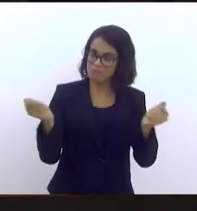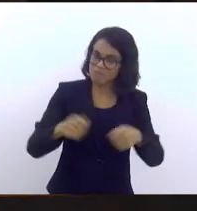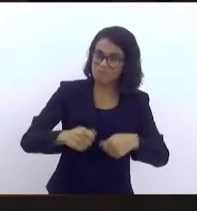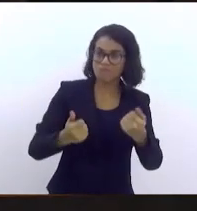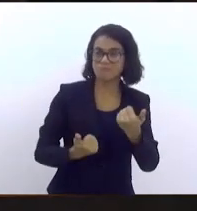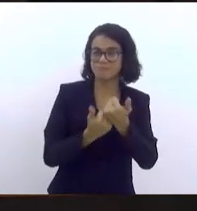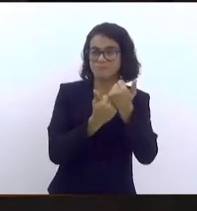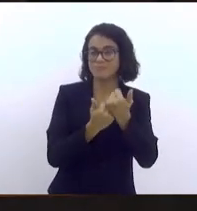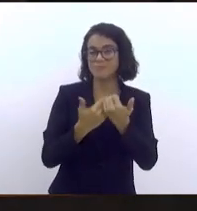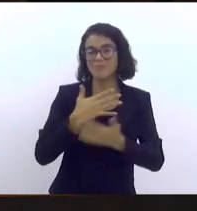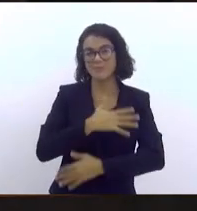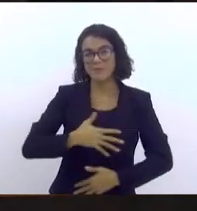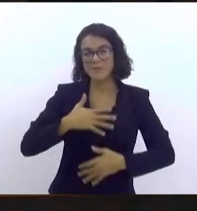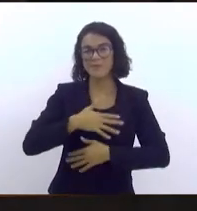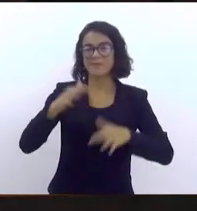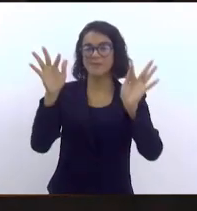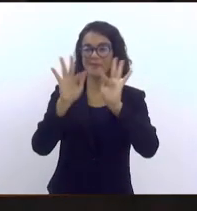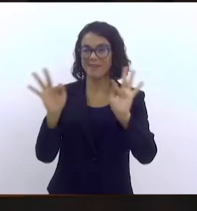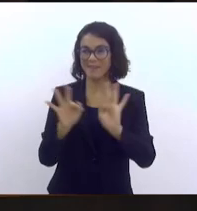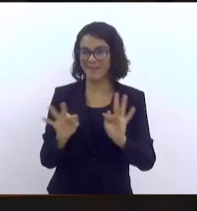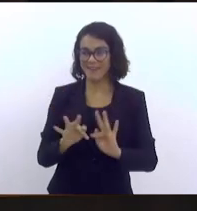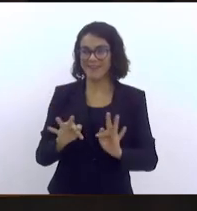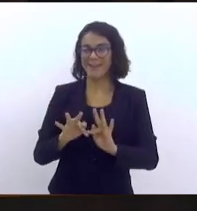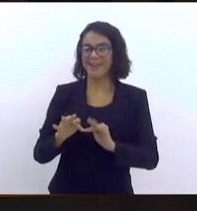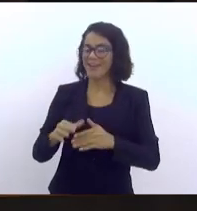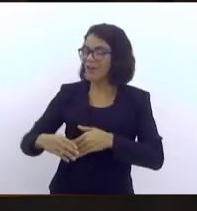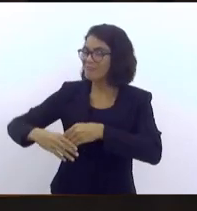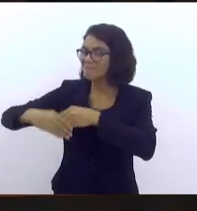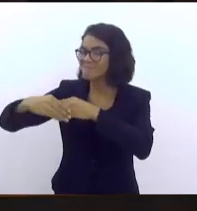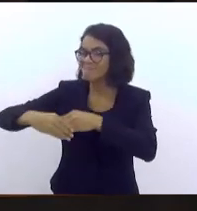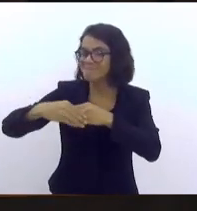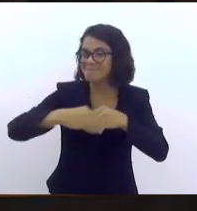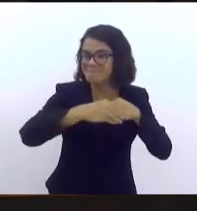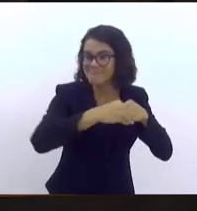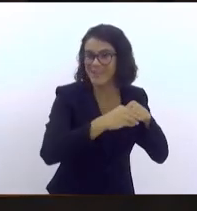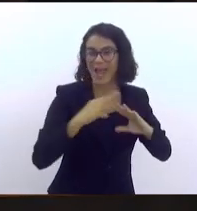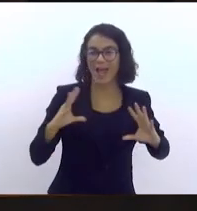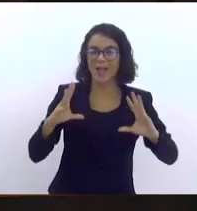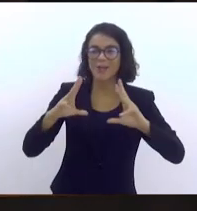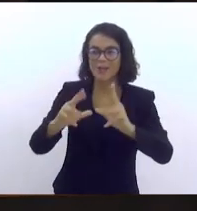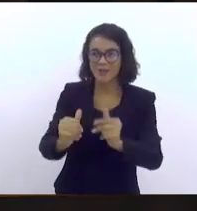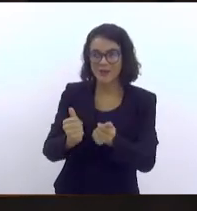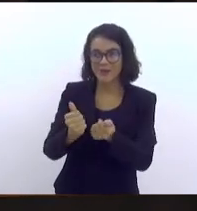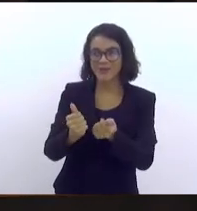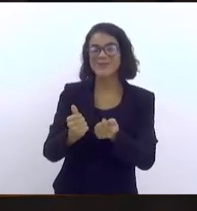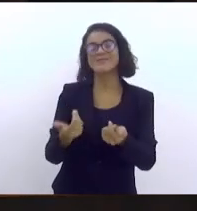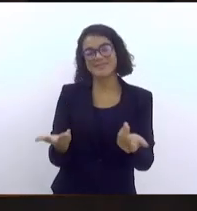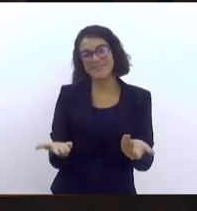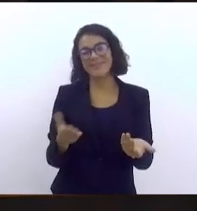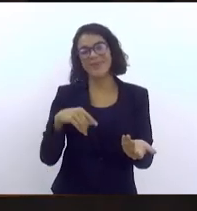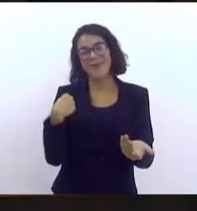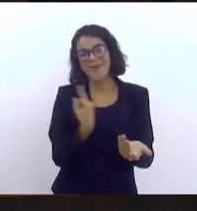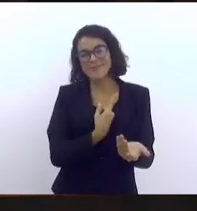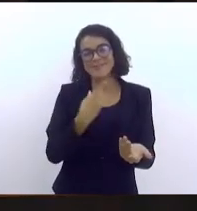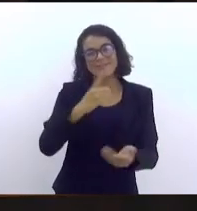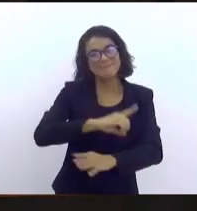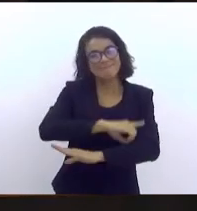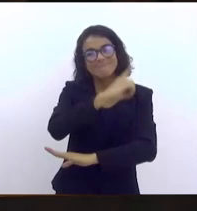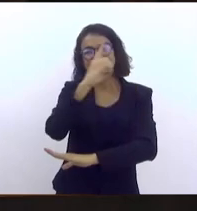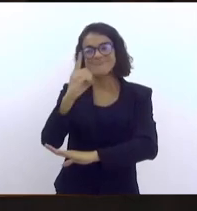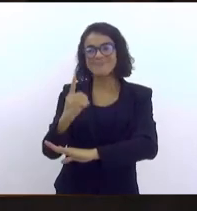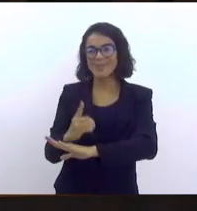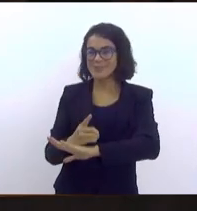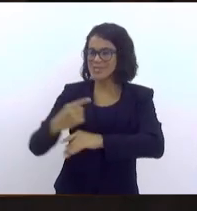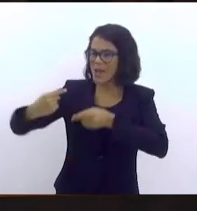então é com imensa alegria que eu Saúdo todas todos e todos vocês e que a gente tem então um dia de